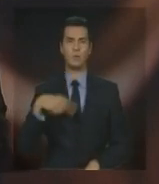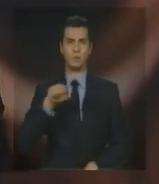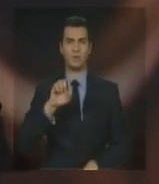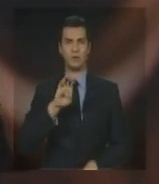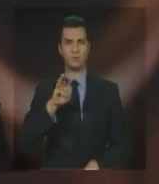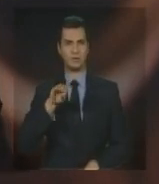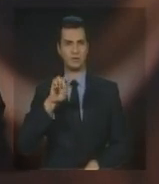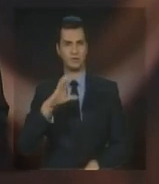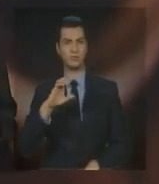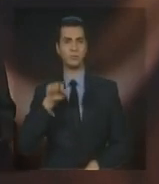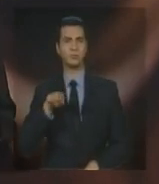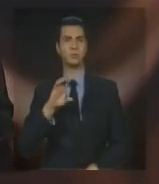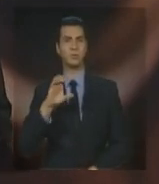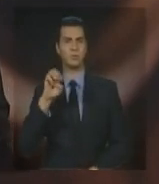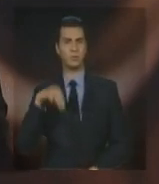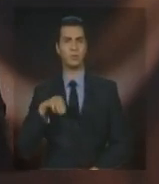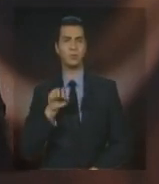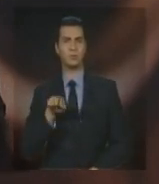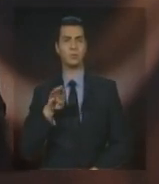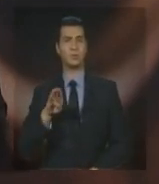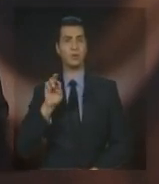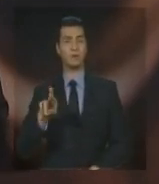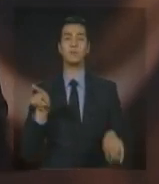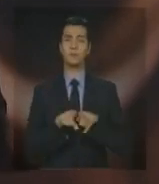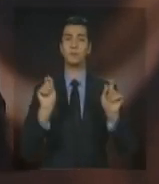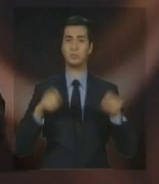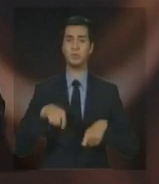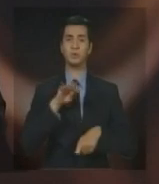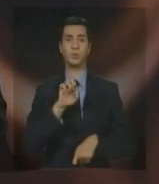cenasdobrasil@ebc.com.br e também pelo Twitter